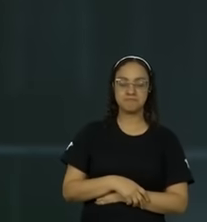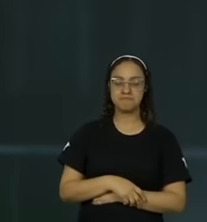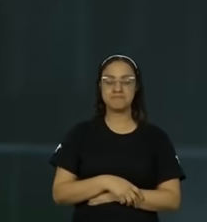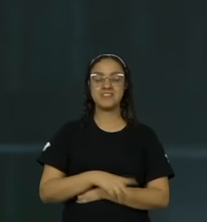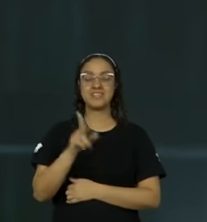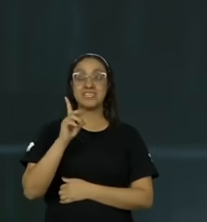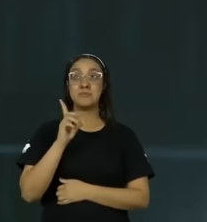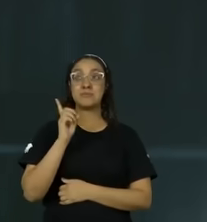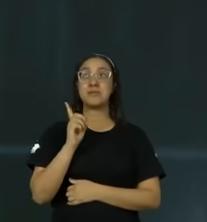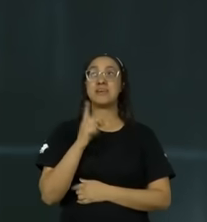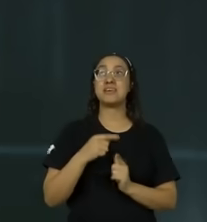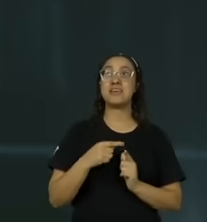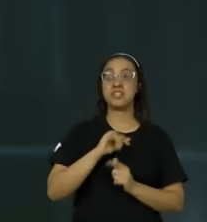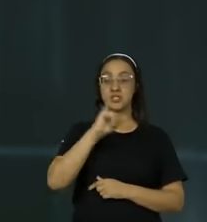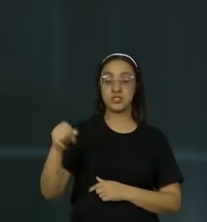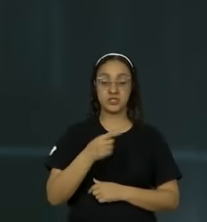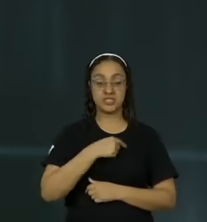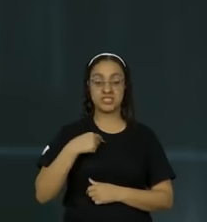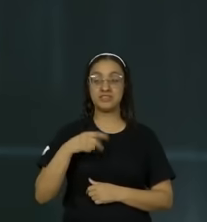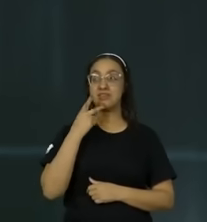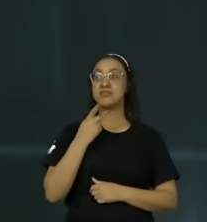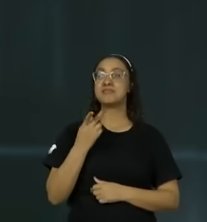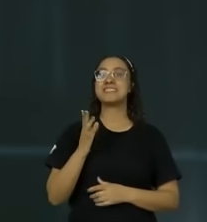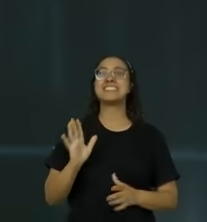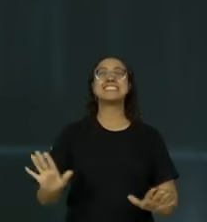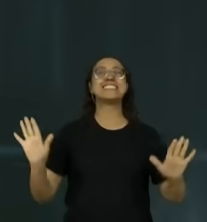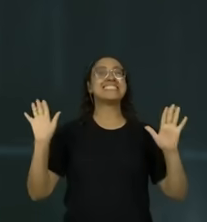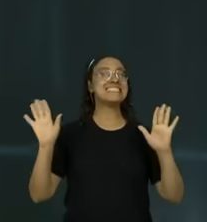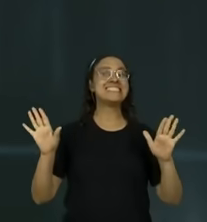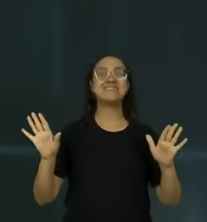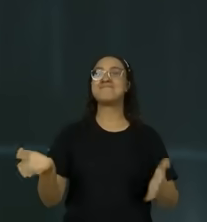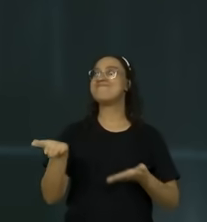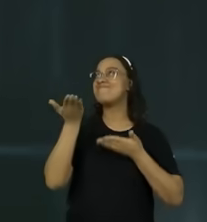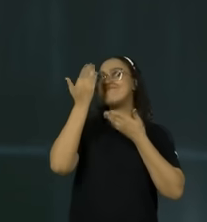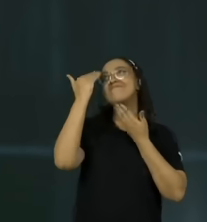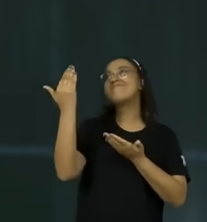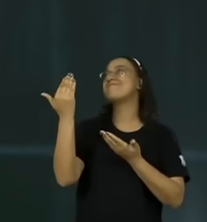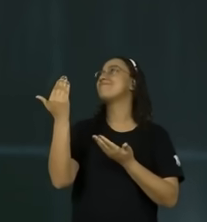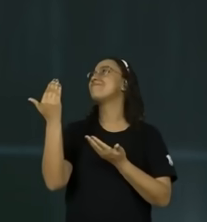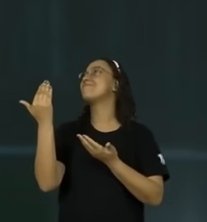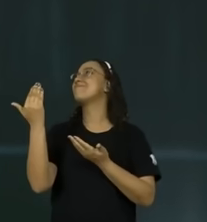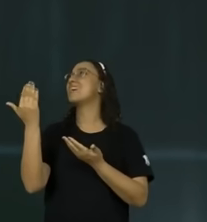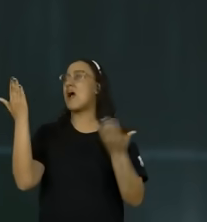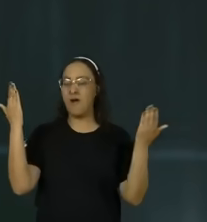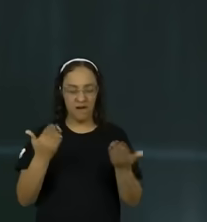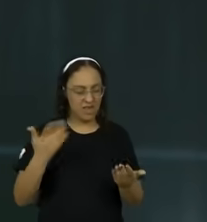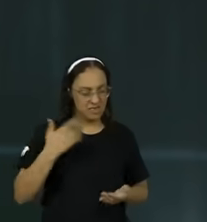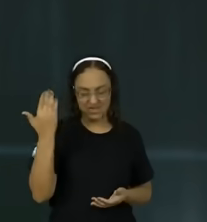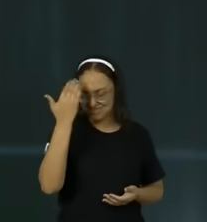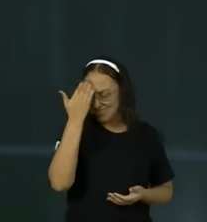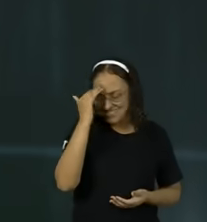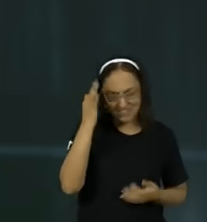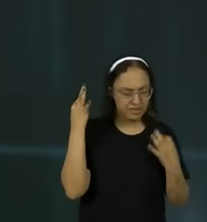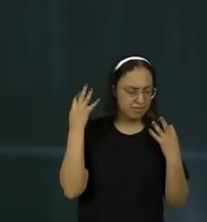yes, yes, agora eu fecho a minha história, agora eu entendo cisterna, agora eu